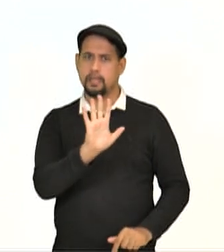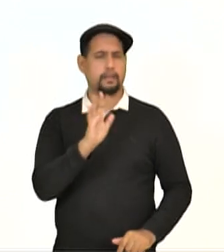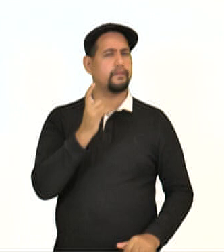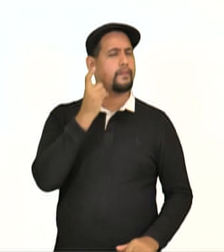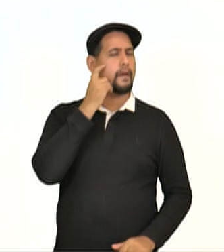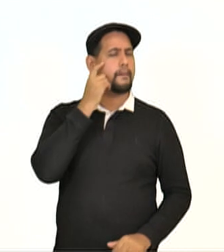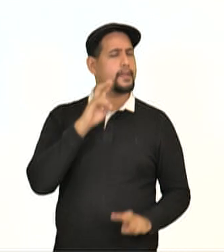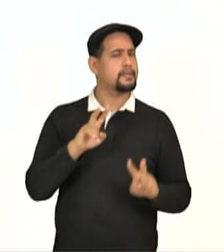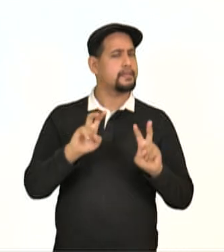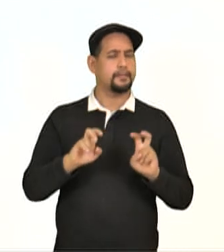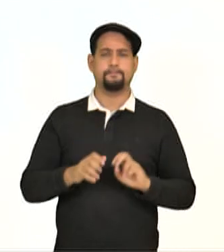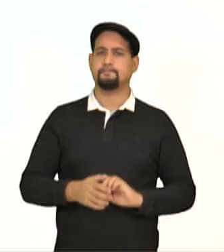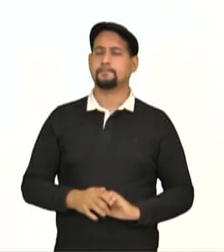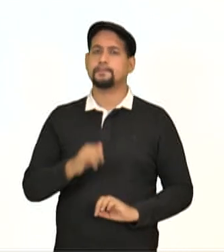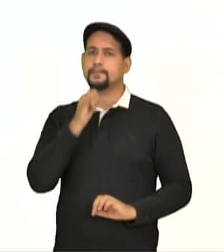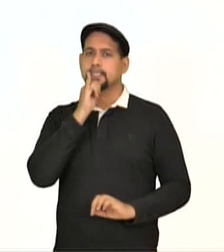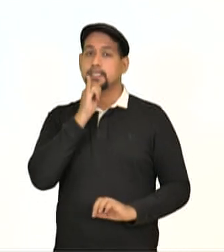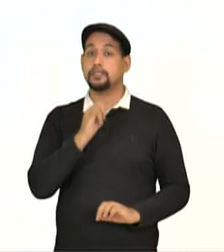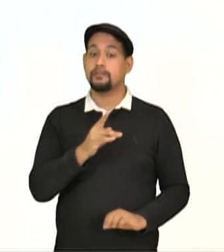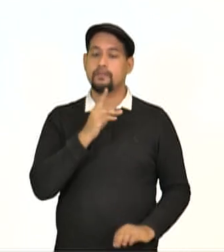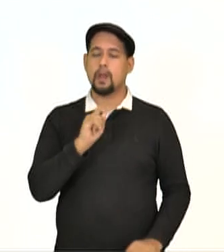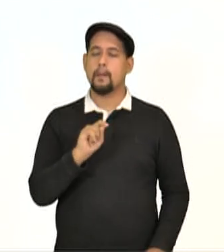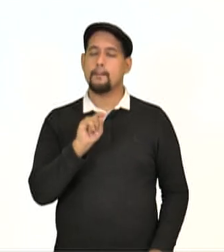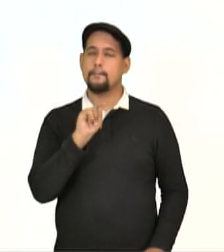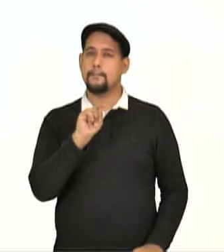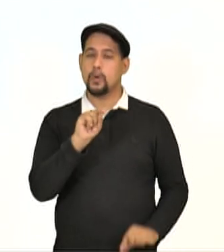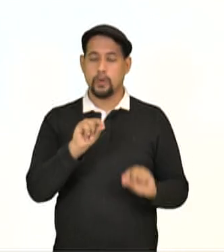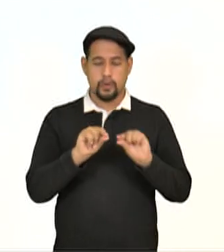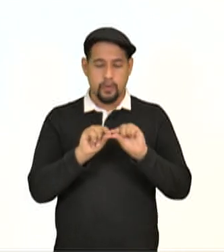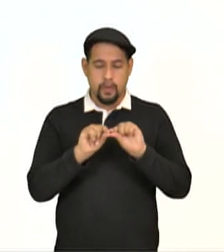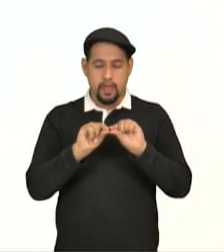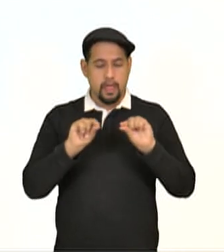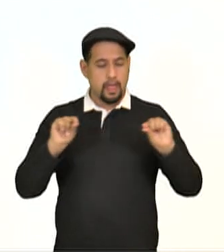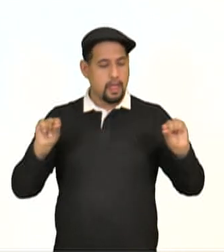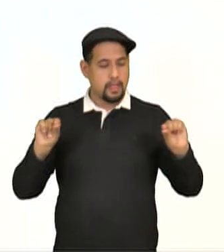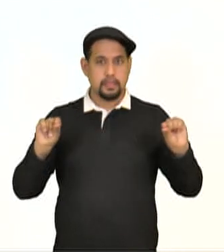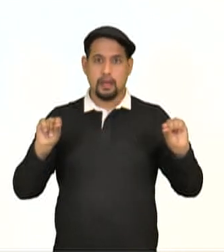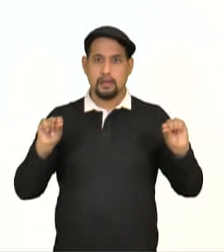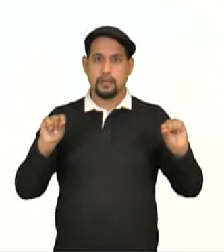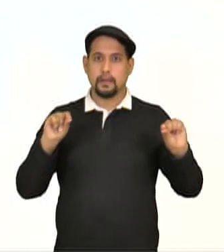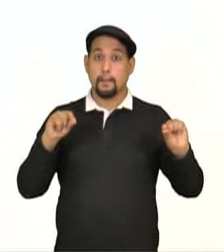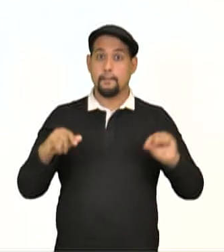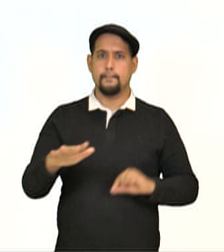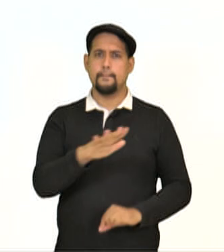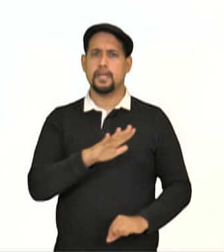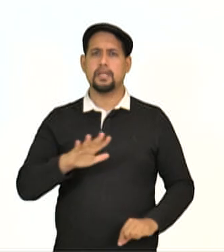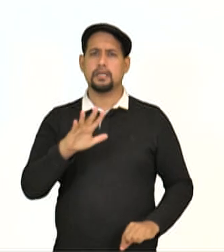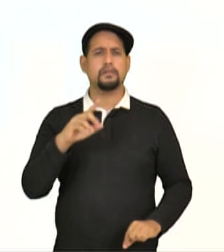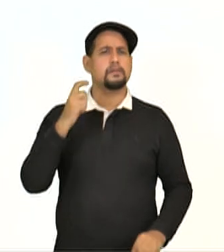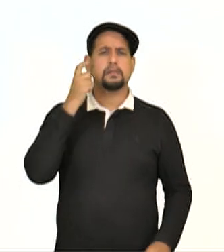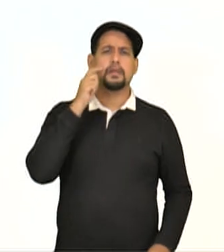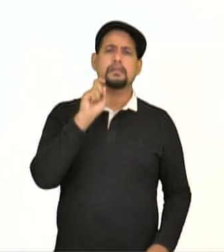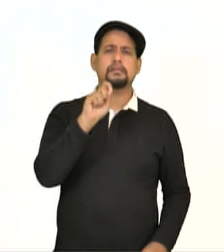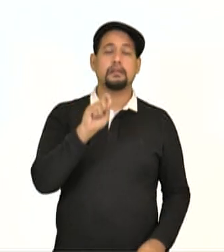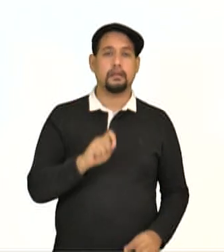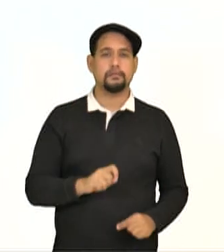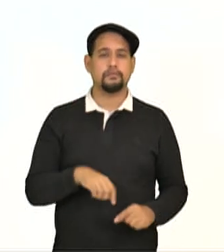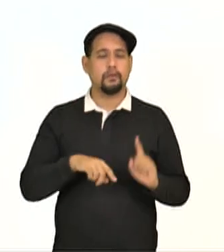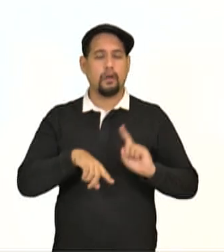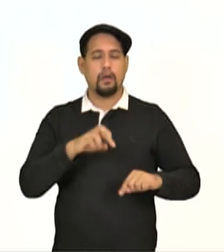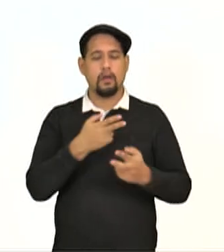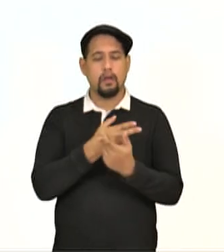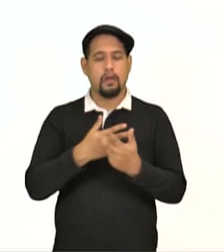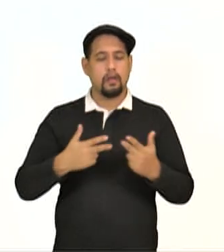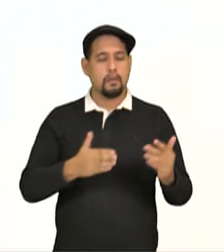pouquinho. Quando falamos em ponto, reta e plano, o que vem à sua mente? Com que objetos ou elementos